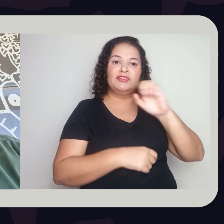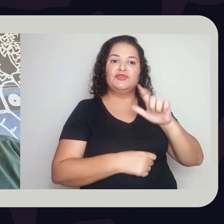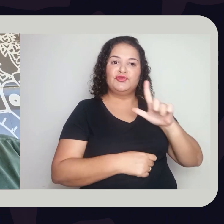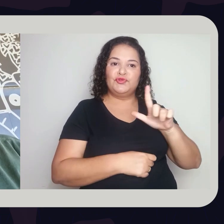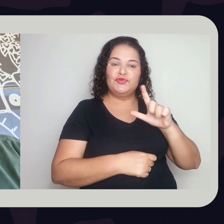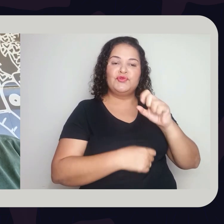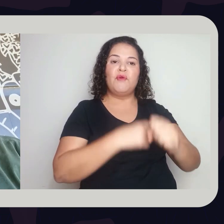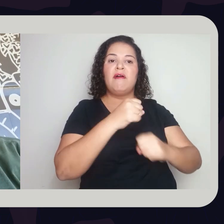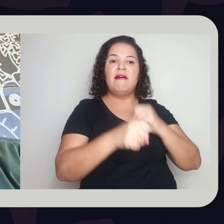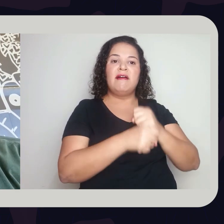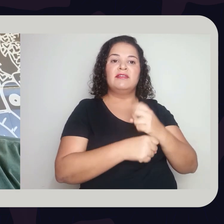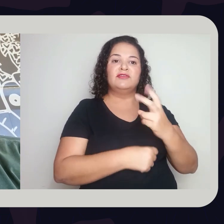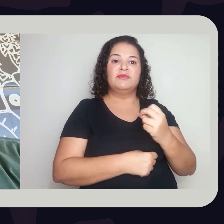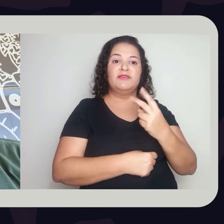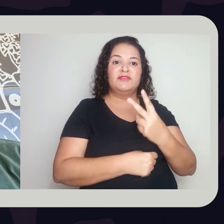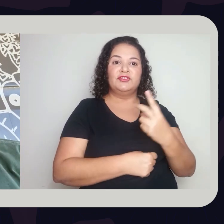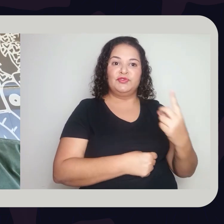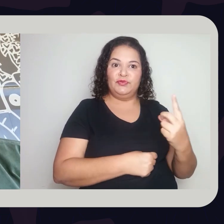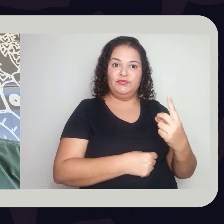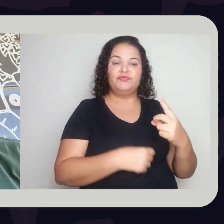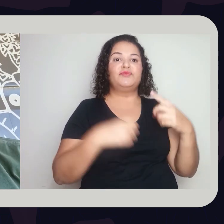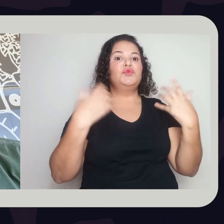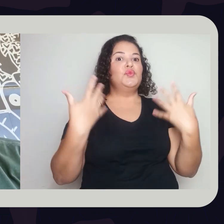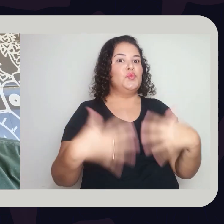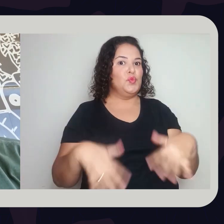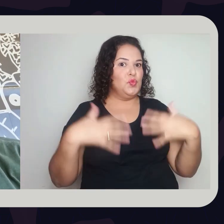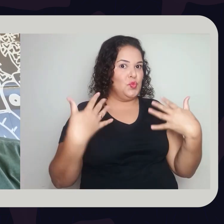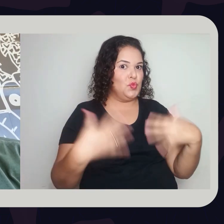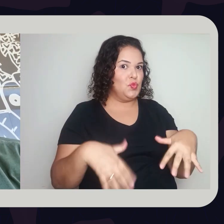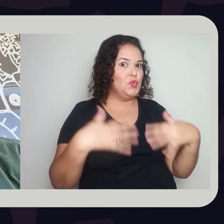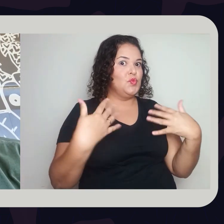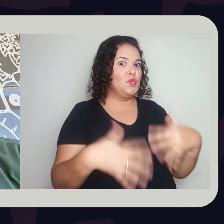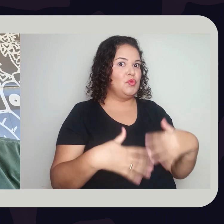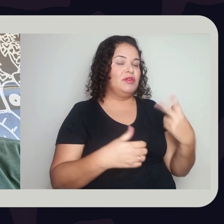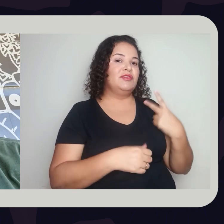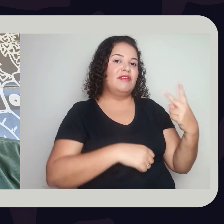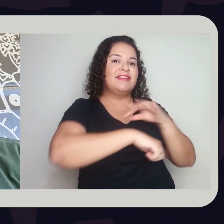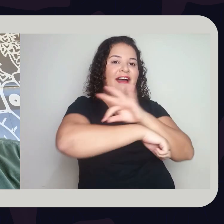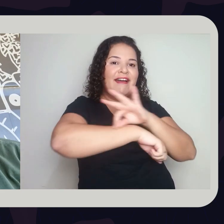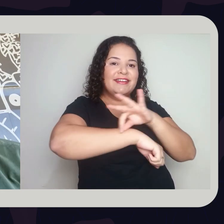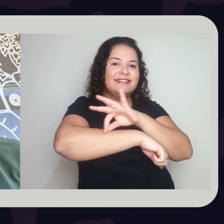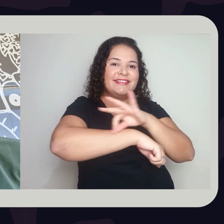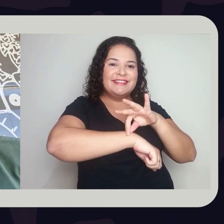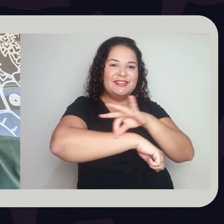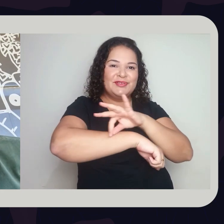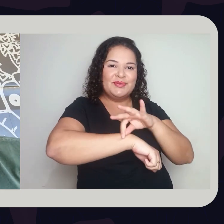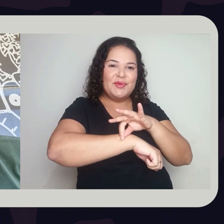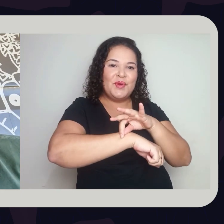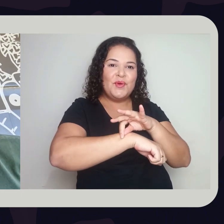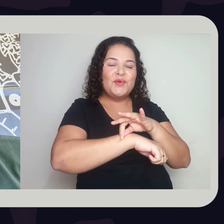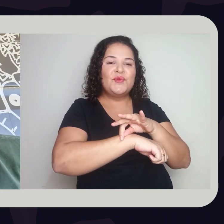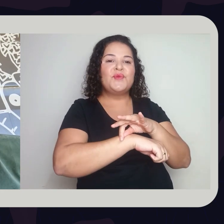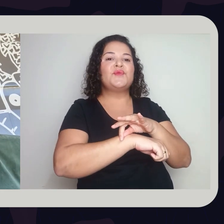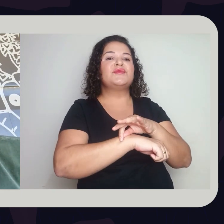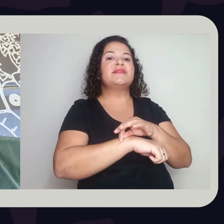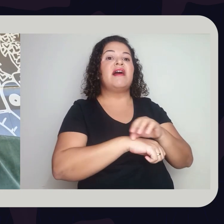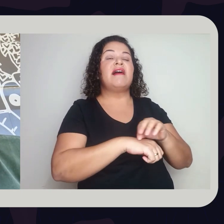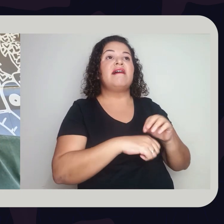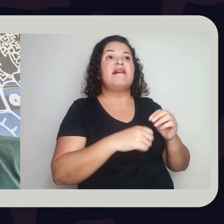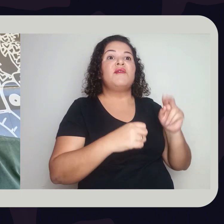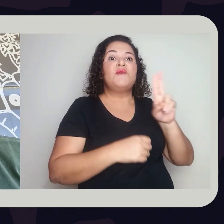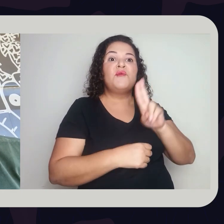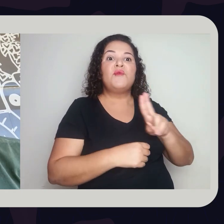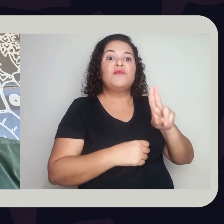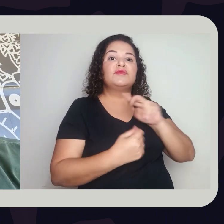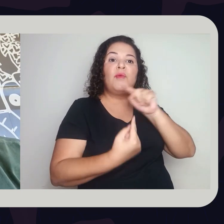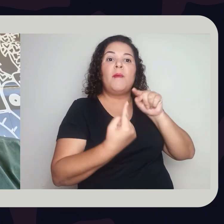2021, então foi um ano muito desafiador pra gente, porque a gente faz da arquitetura uma